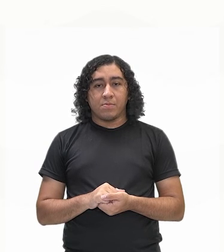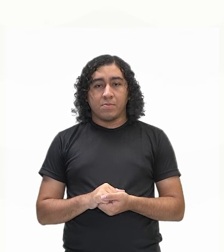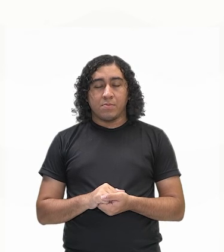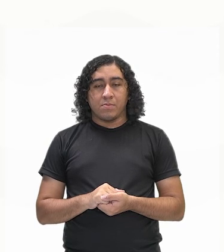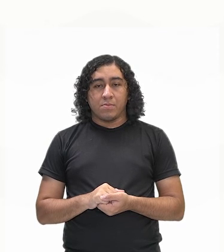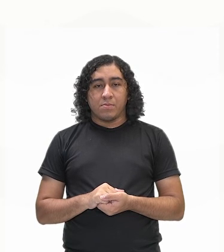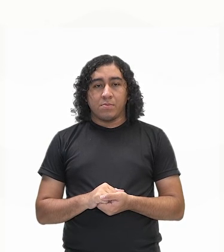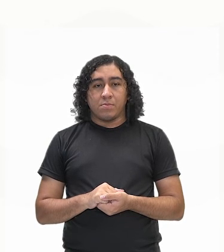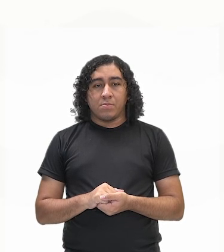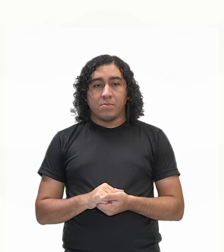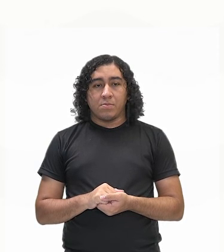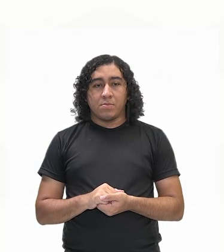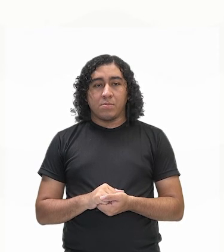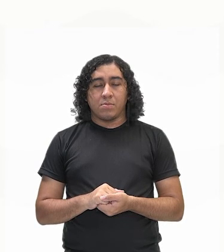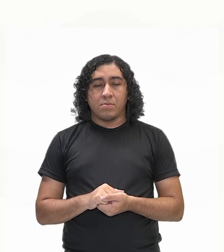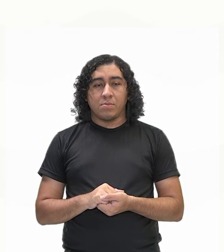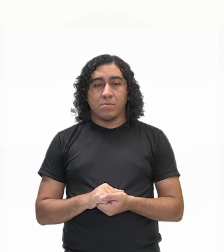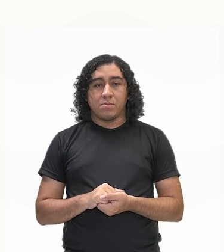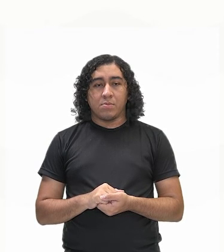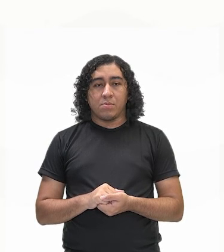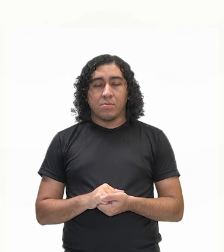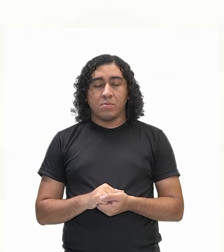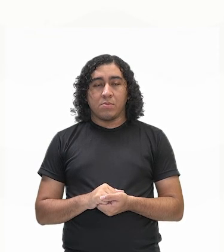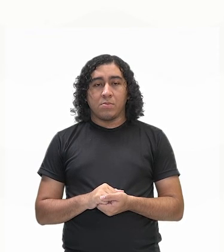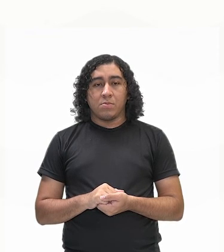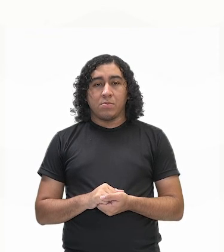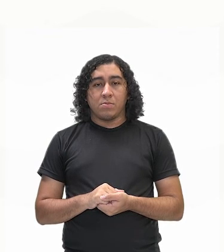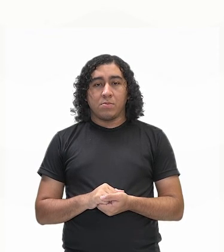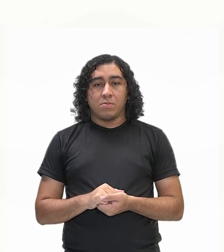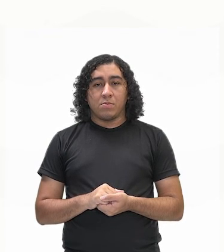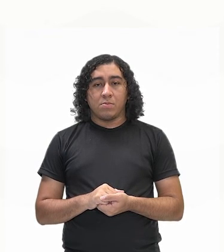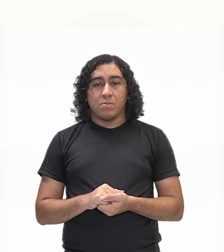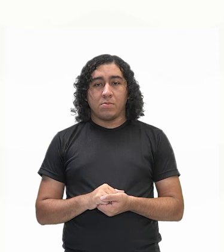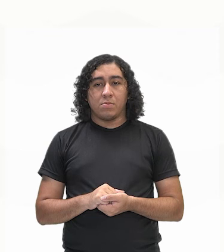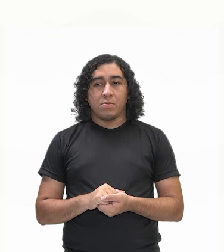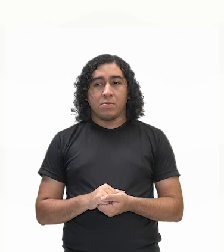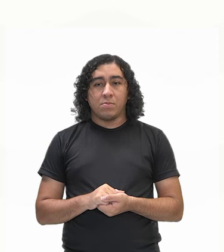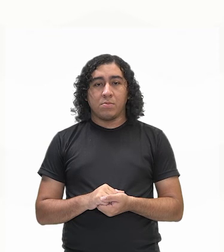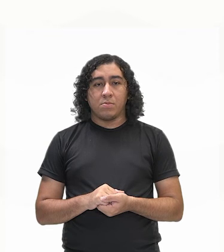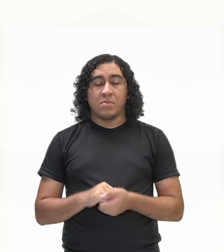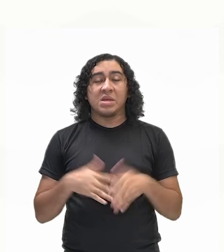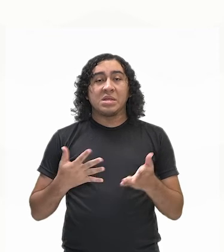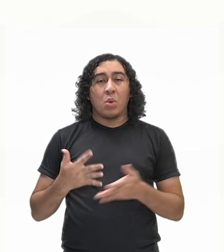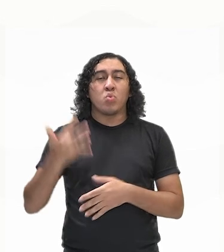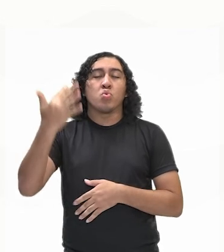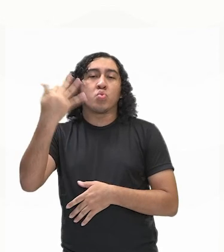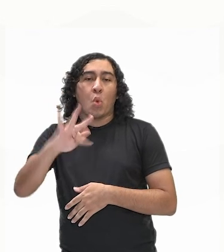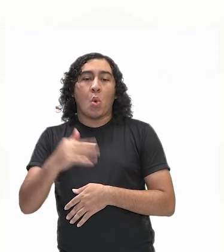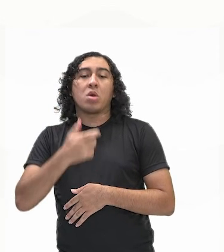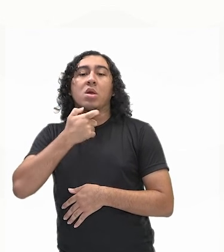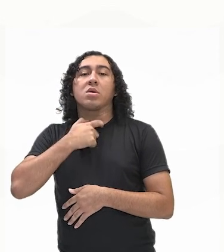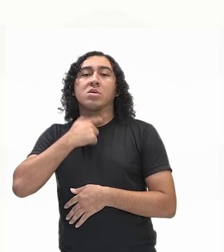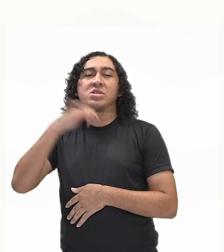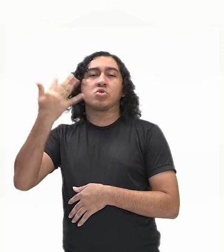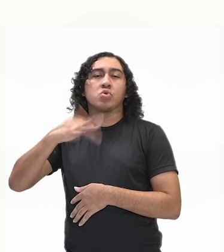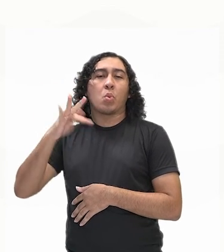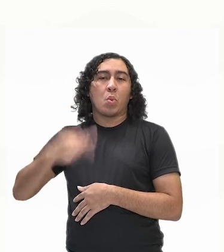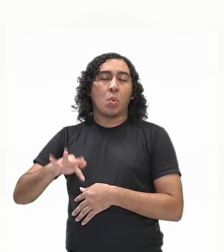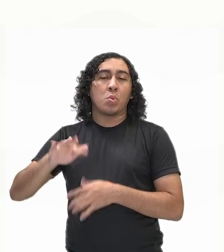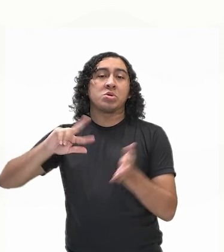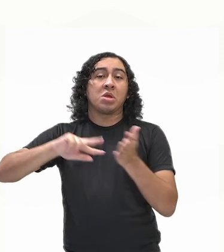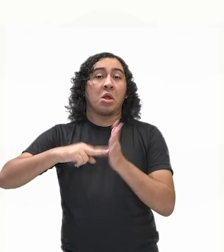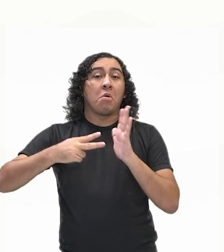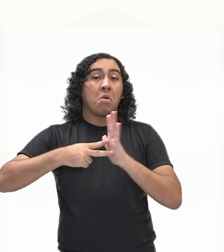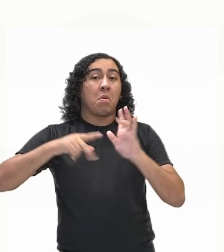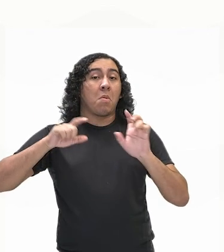tá? A through ache can be a sign of getting the flu. Então, a dor de